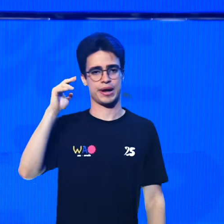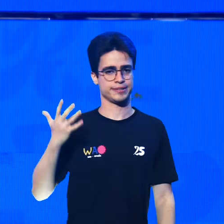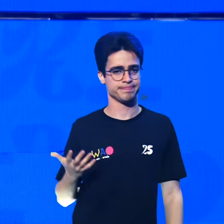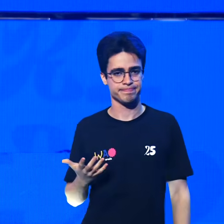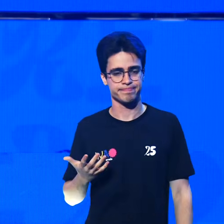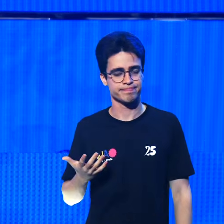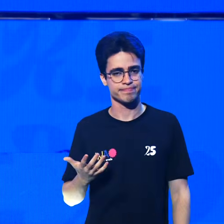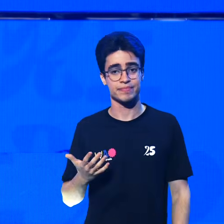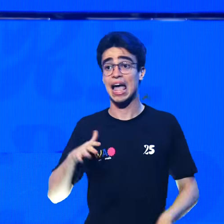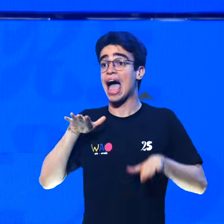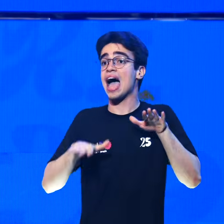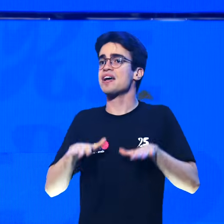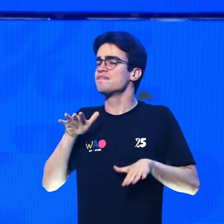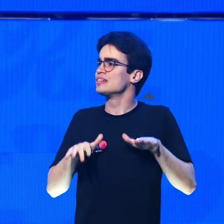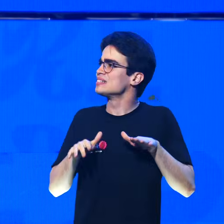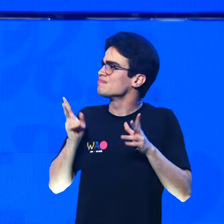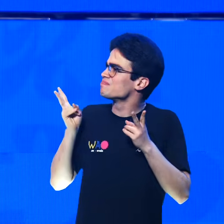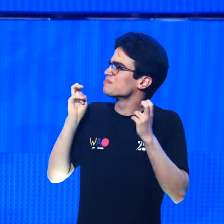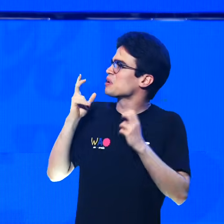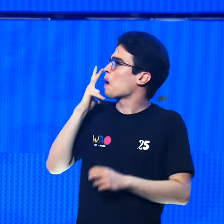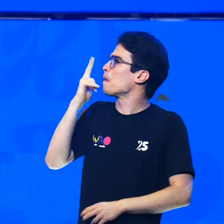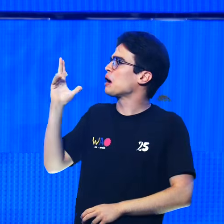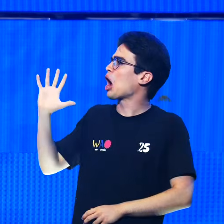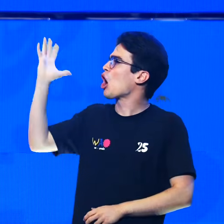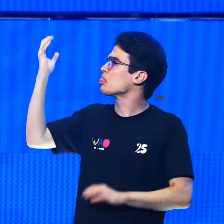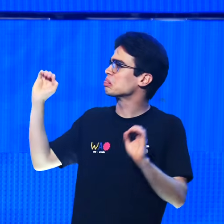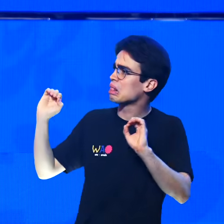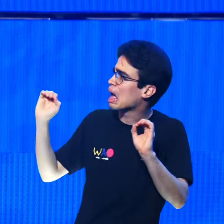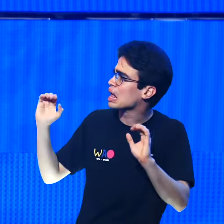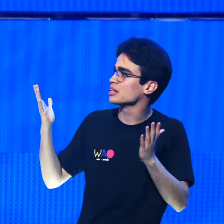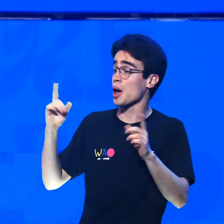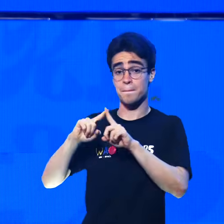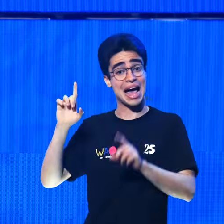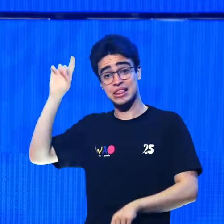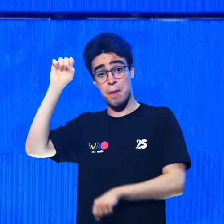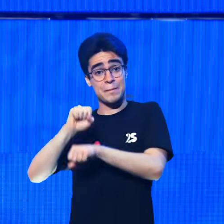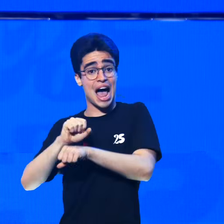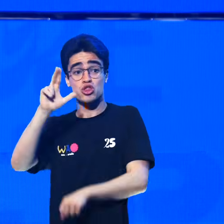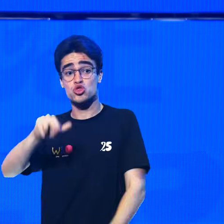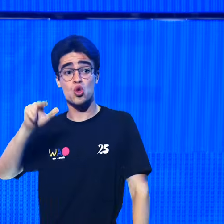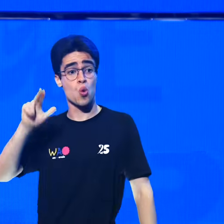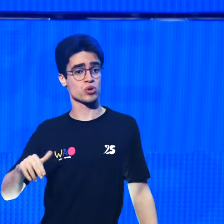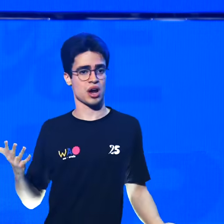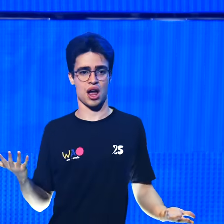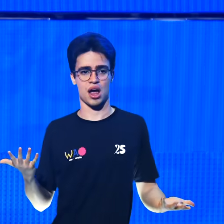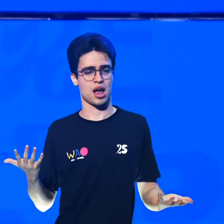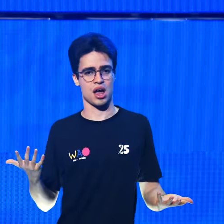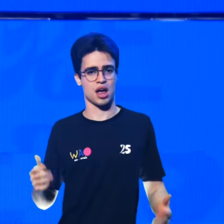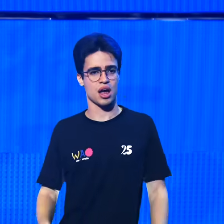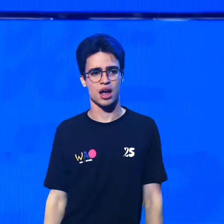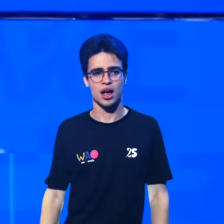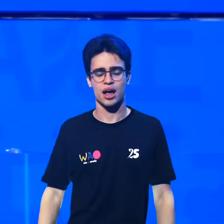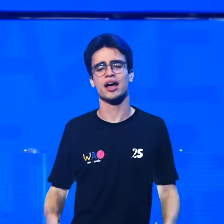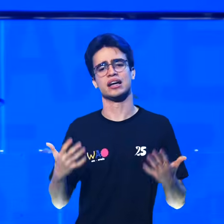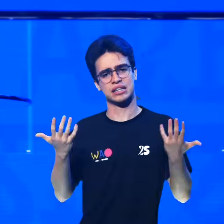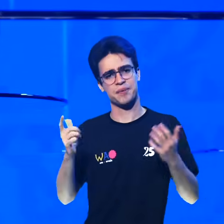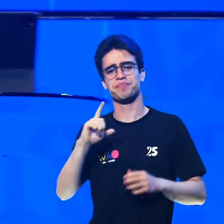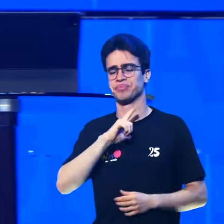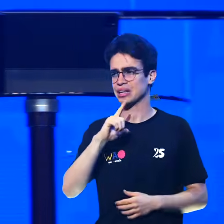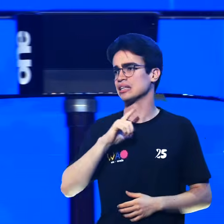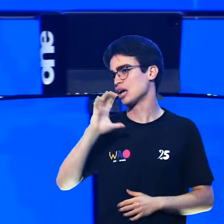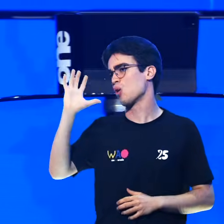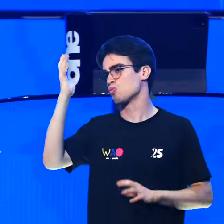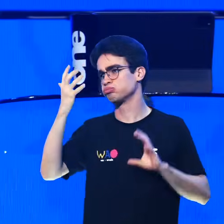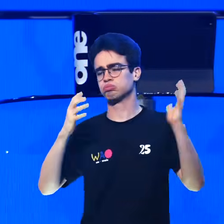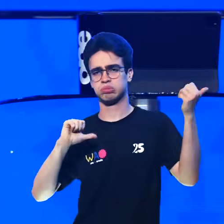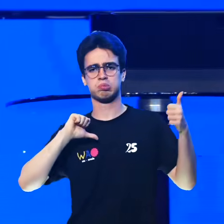Mesmo quando as coisas parecem não estar acontecendo. Deus nunca está parado. Há algumas mudanças acontecendo